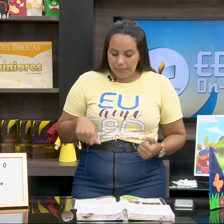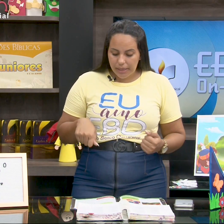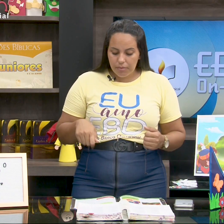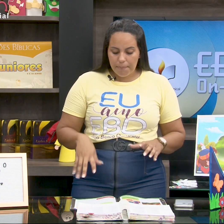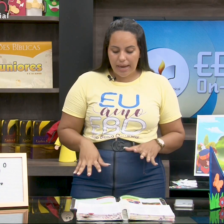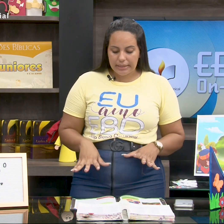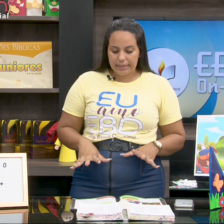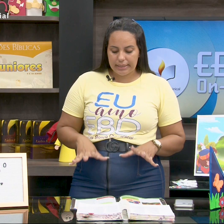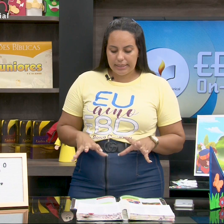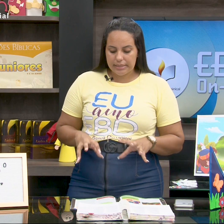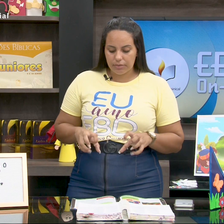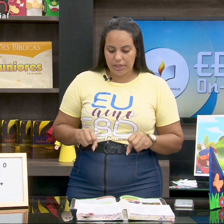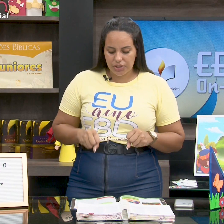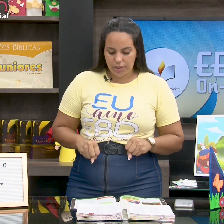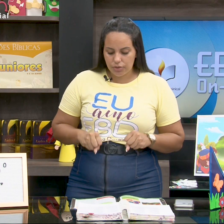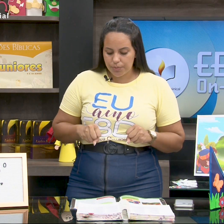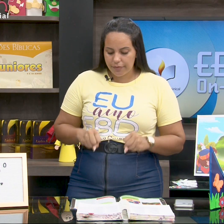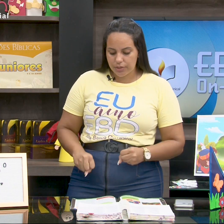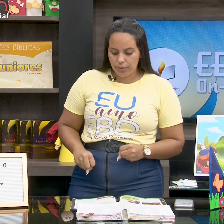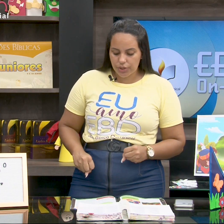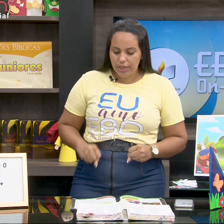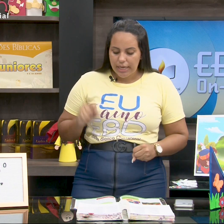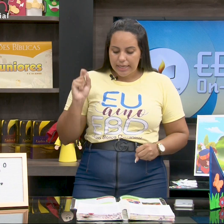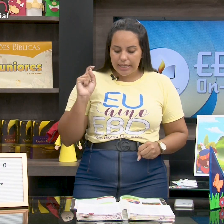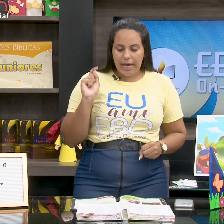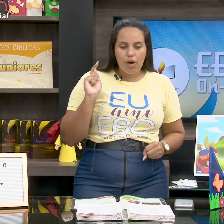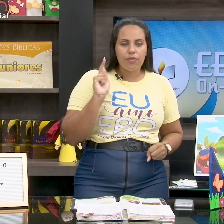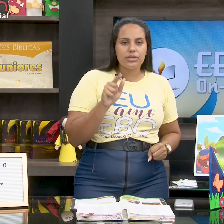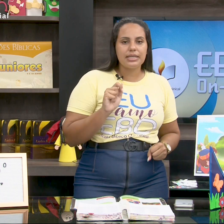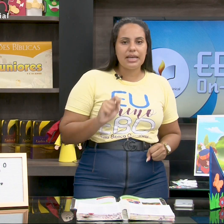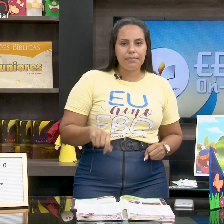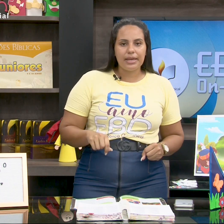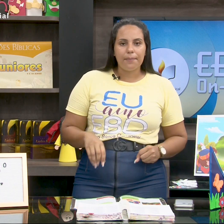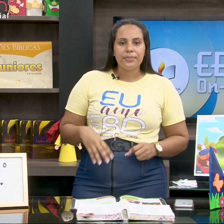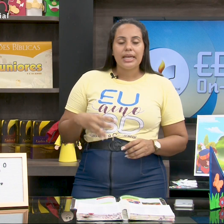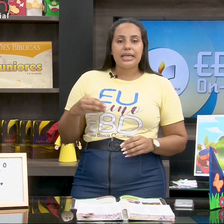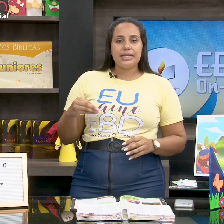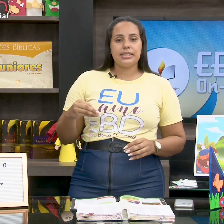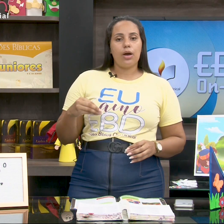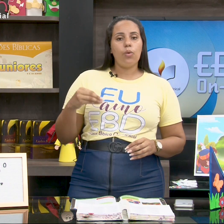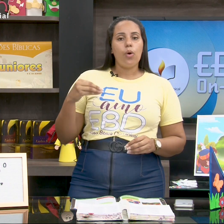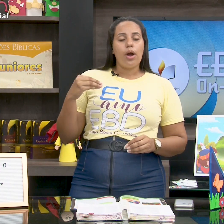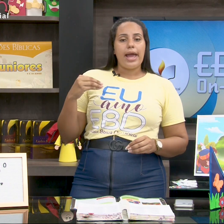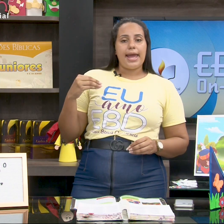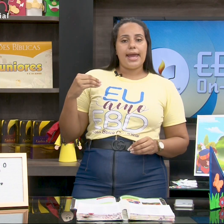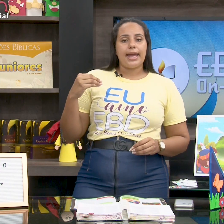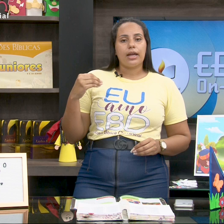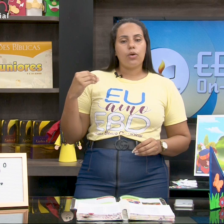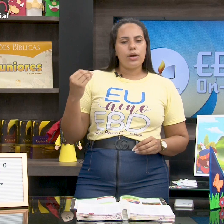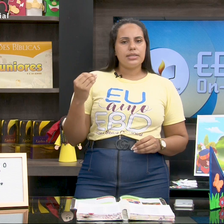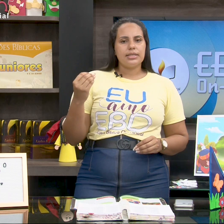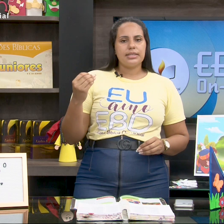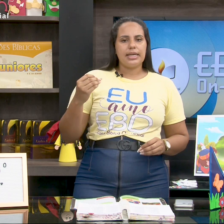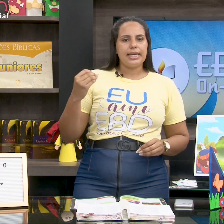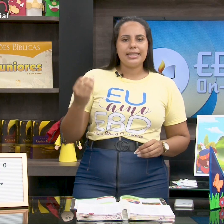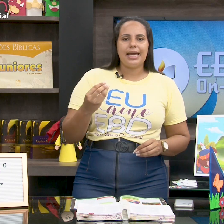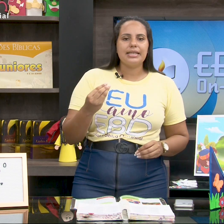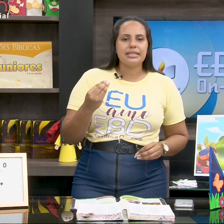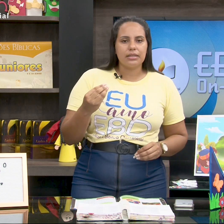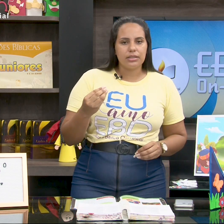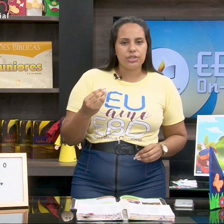Tem também uma parte aqui na lição da gente, dos professores, que é o Você Sabia, que são coisas